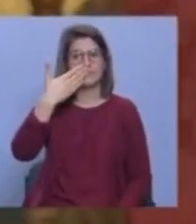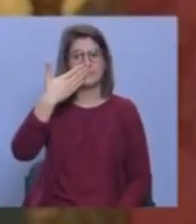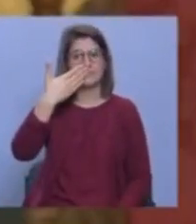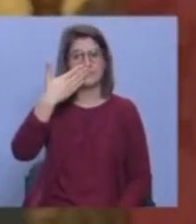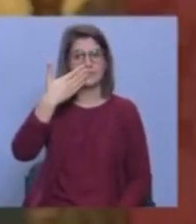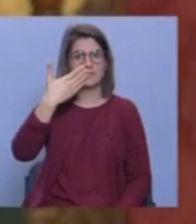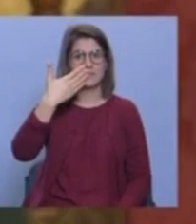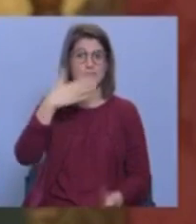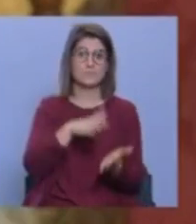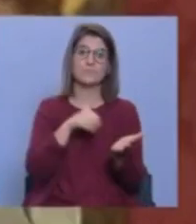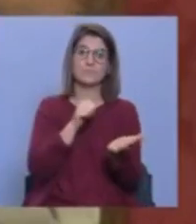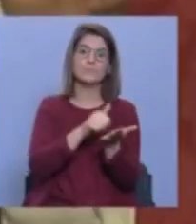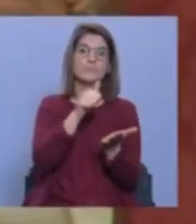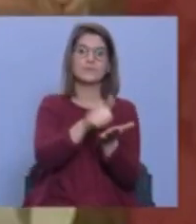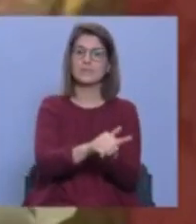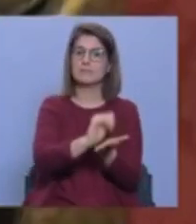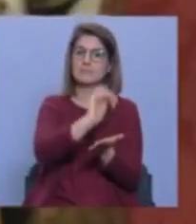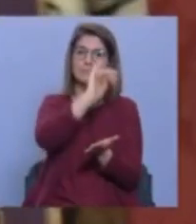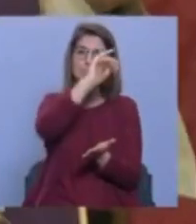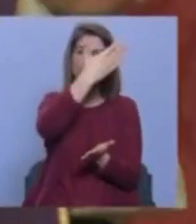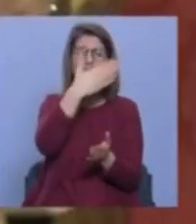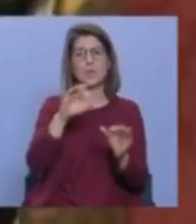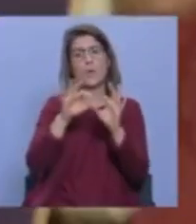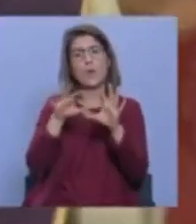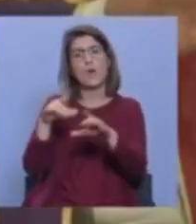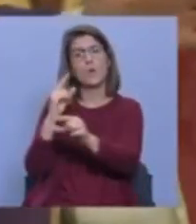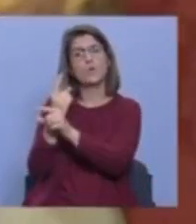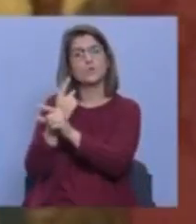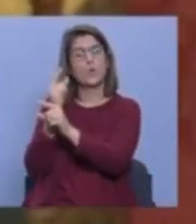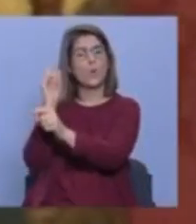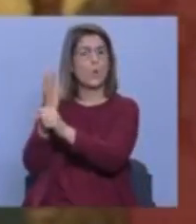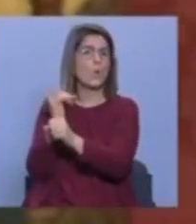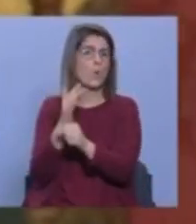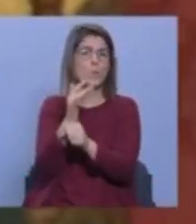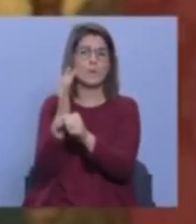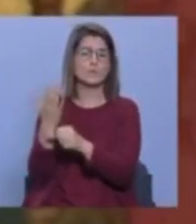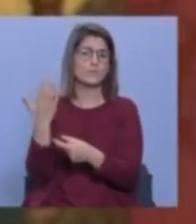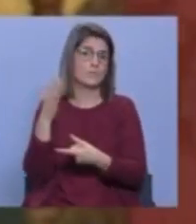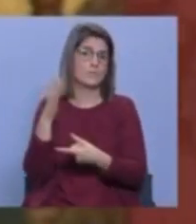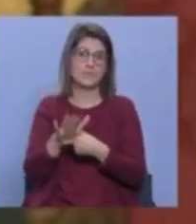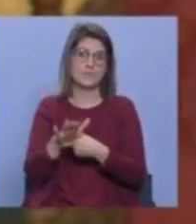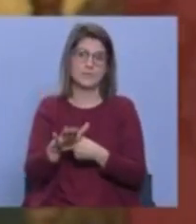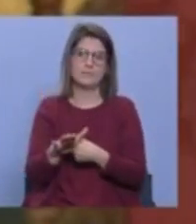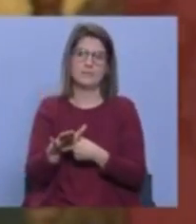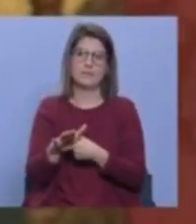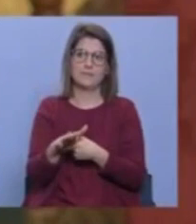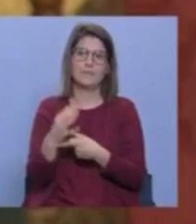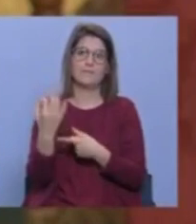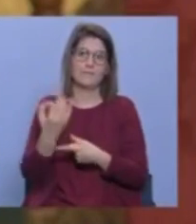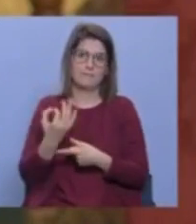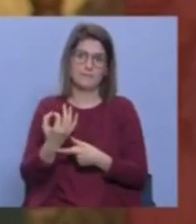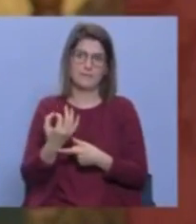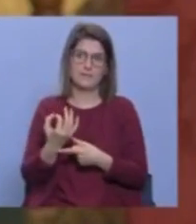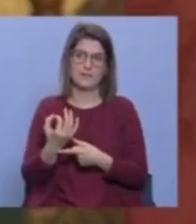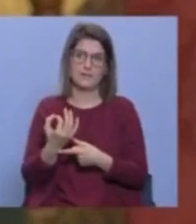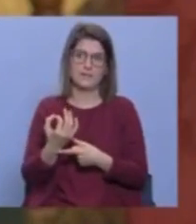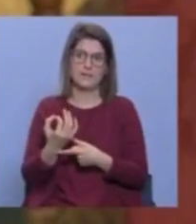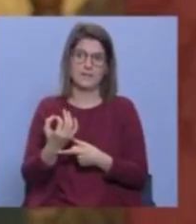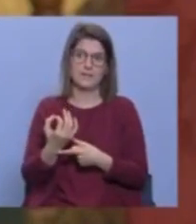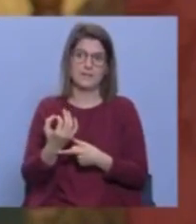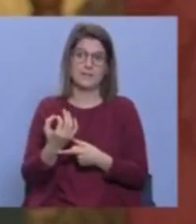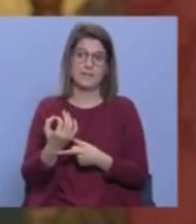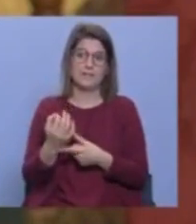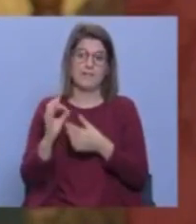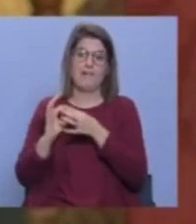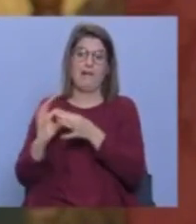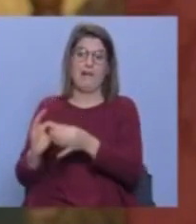à Sagrada Escritura, como damos primazia a tantas outras coisas, e nomeadamente esta extensão do nosso ser que se